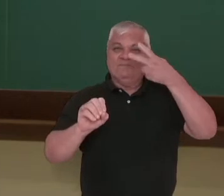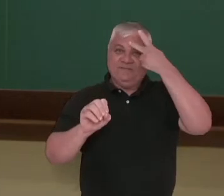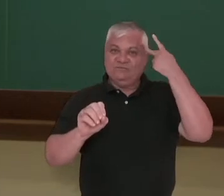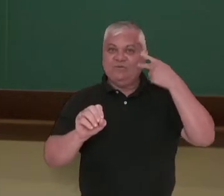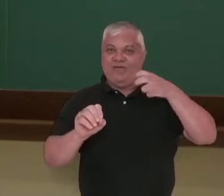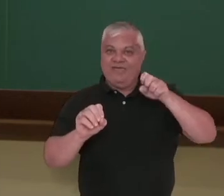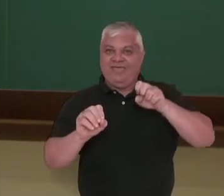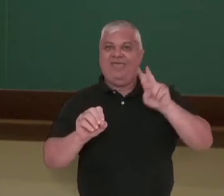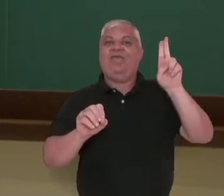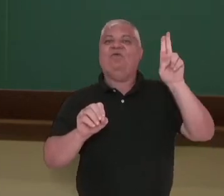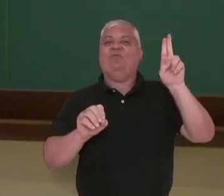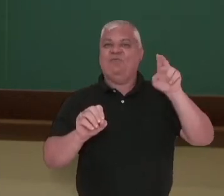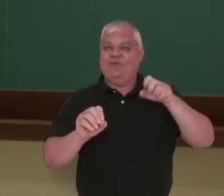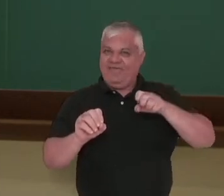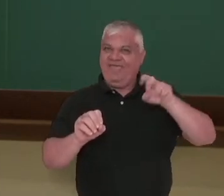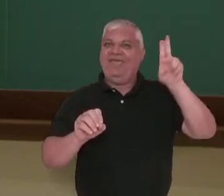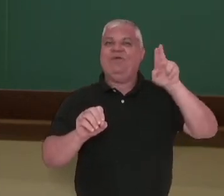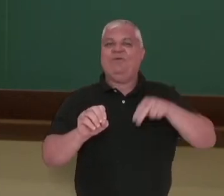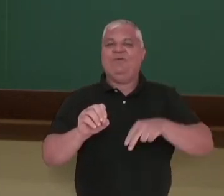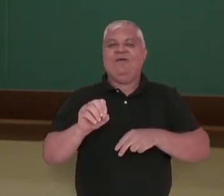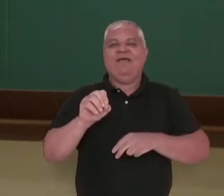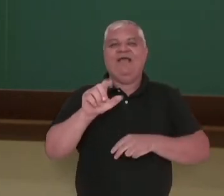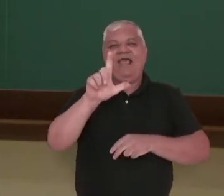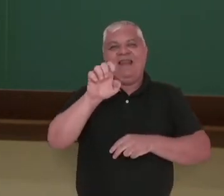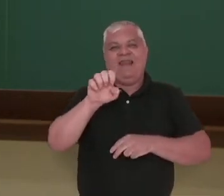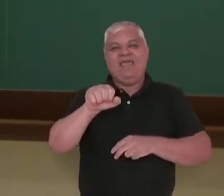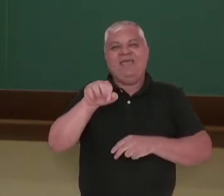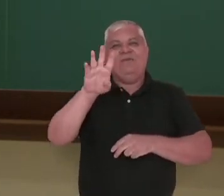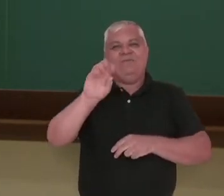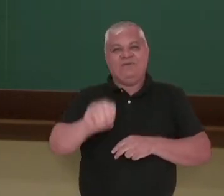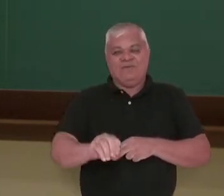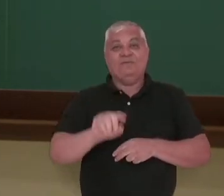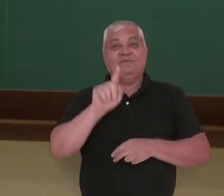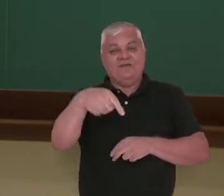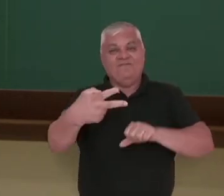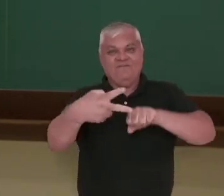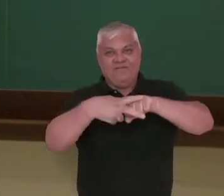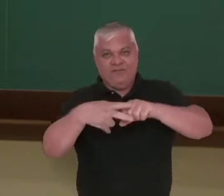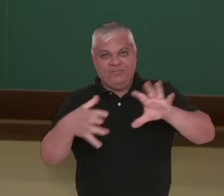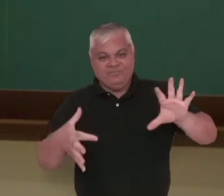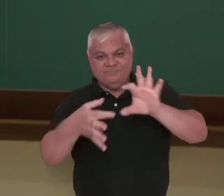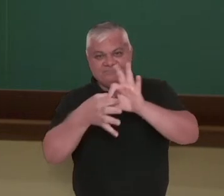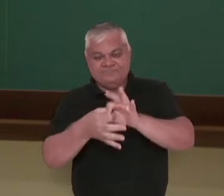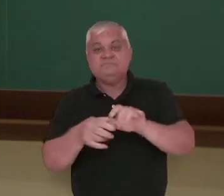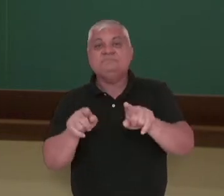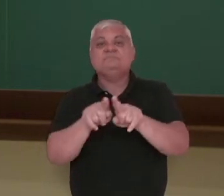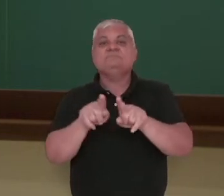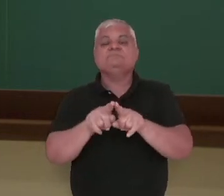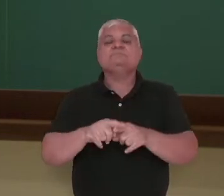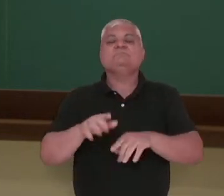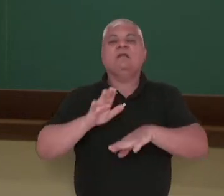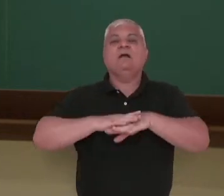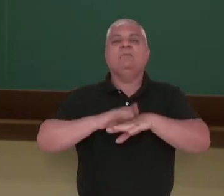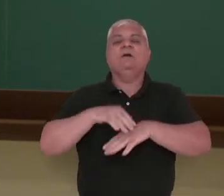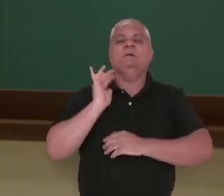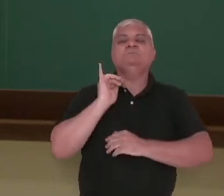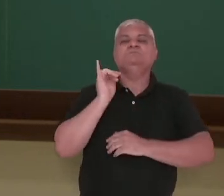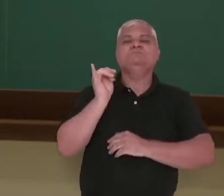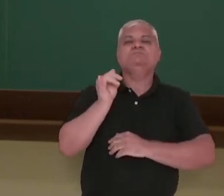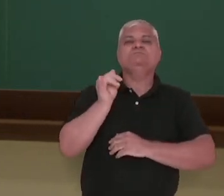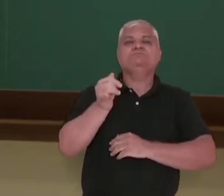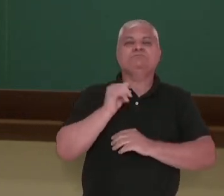eu que se lembra de alguma coisa, Então temos essa presença marcante aí da voz do narrador em primeira pessoa